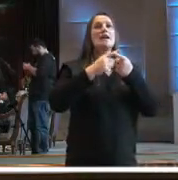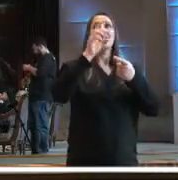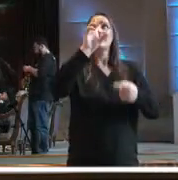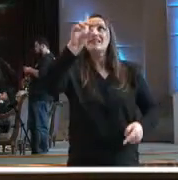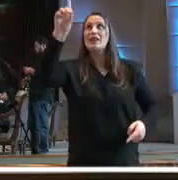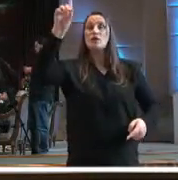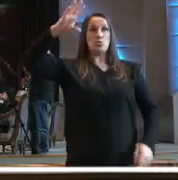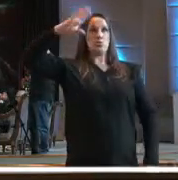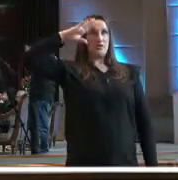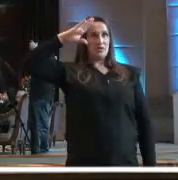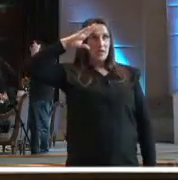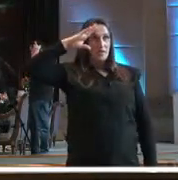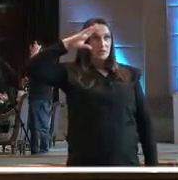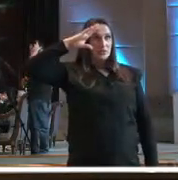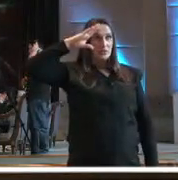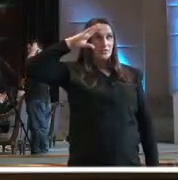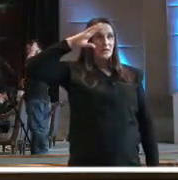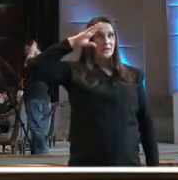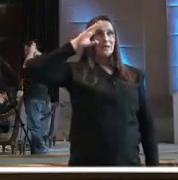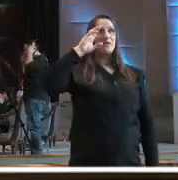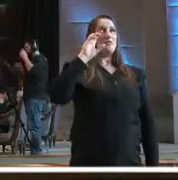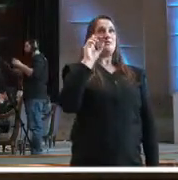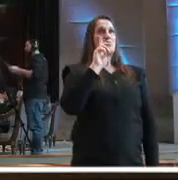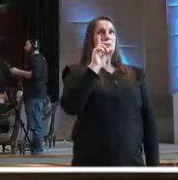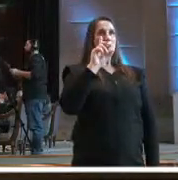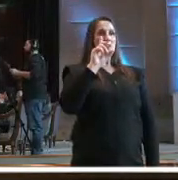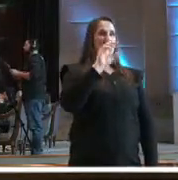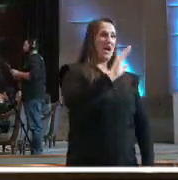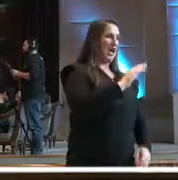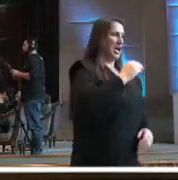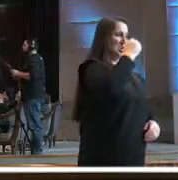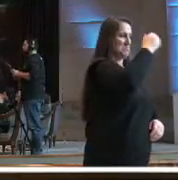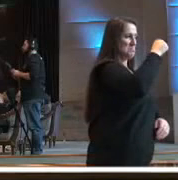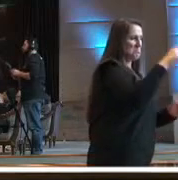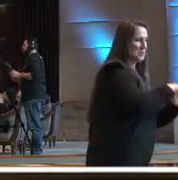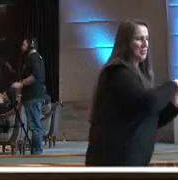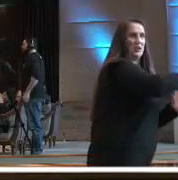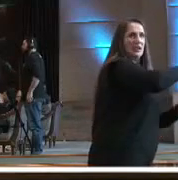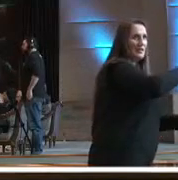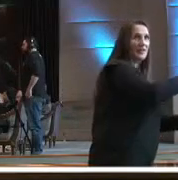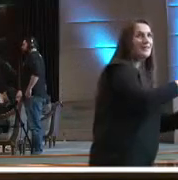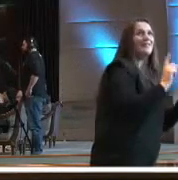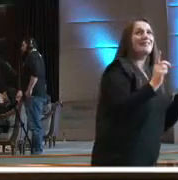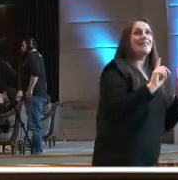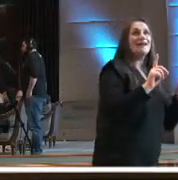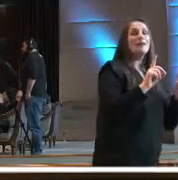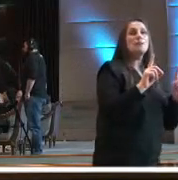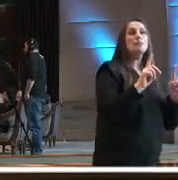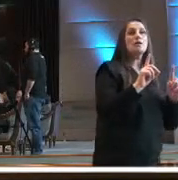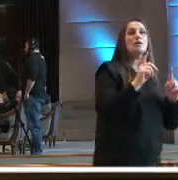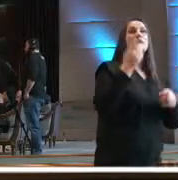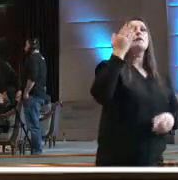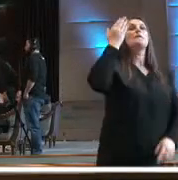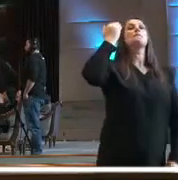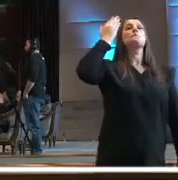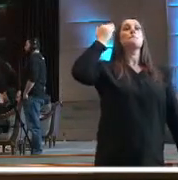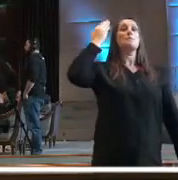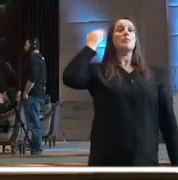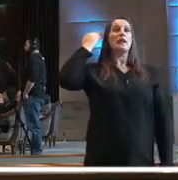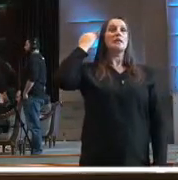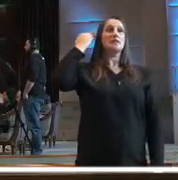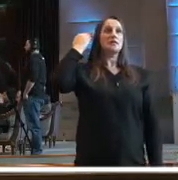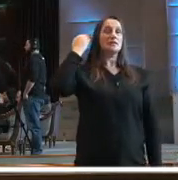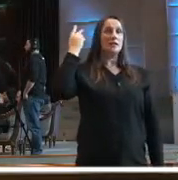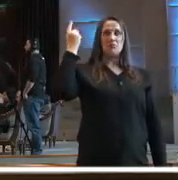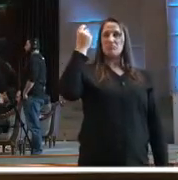Ele está acima dos exércitos dos guerreiros da terra, é porque os antigos tinham essa percepção de que